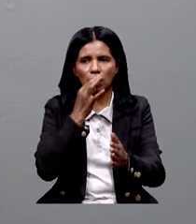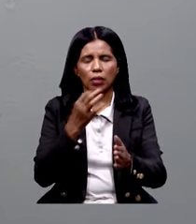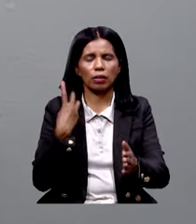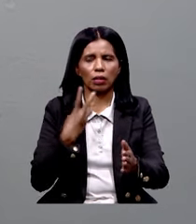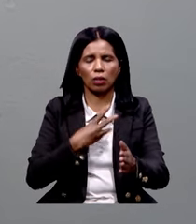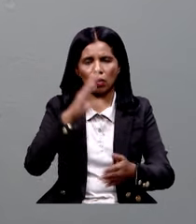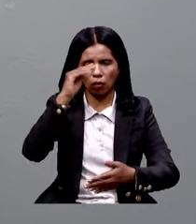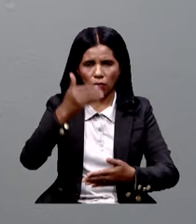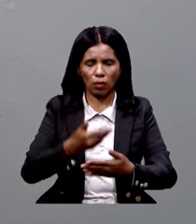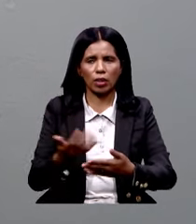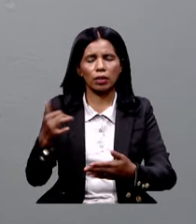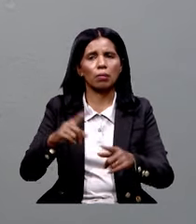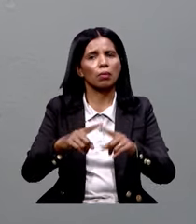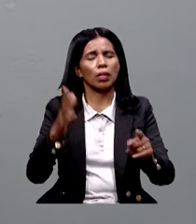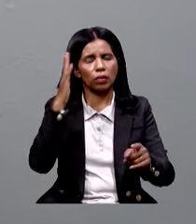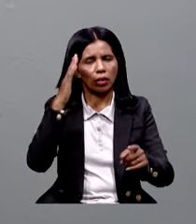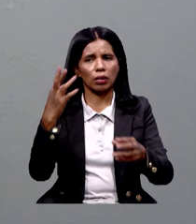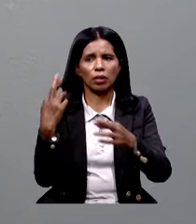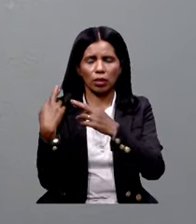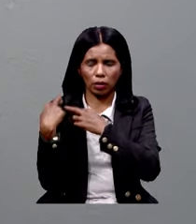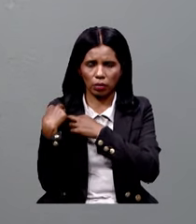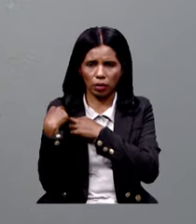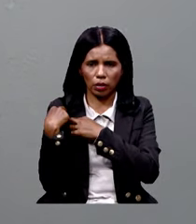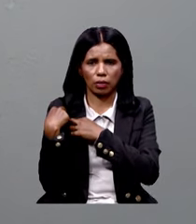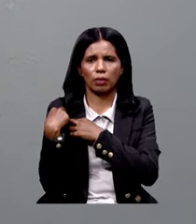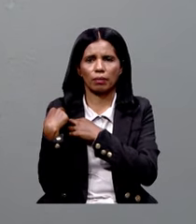sira ma be atu aten kata responsabilidade